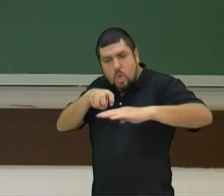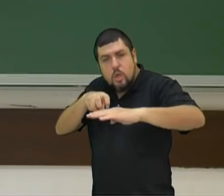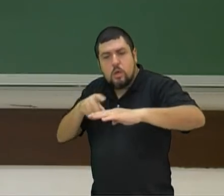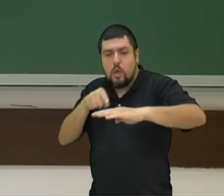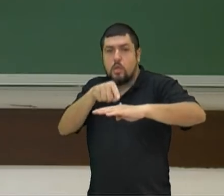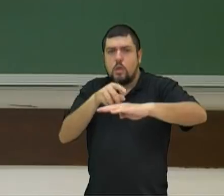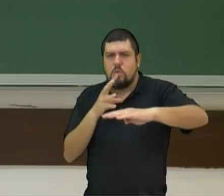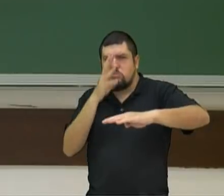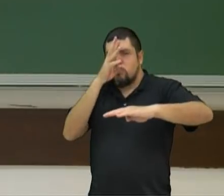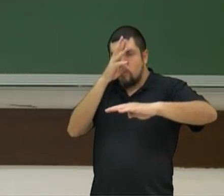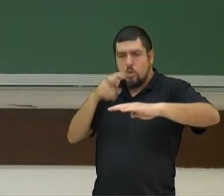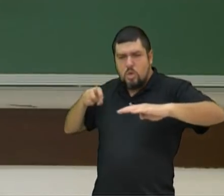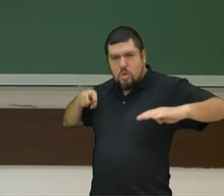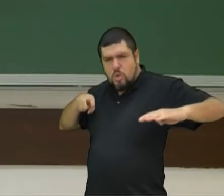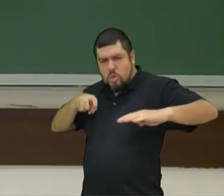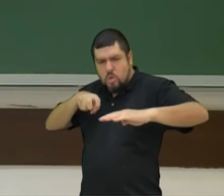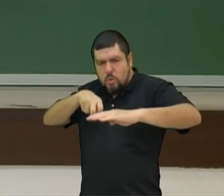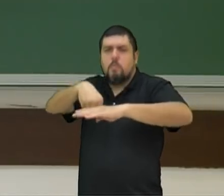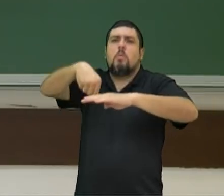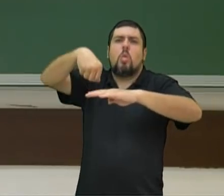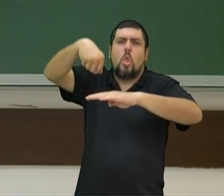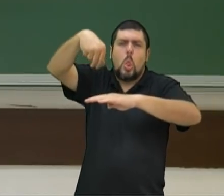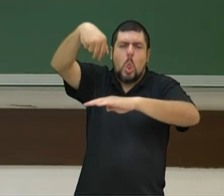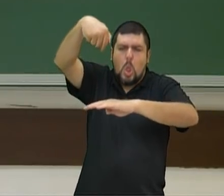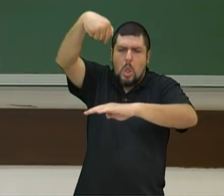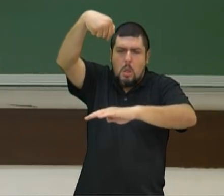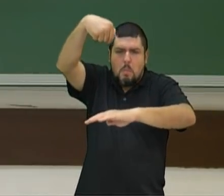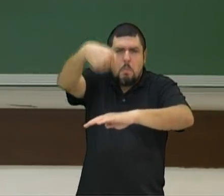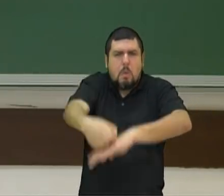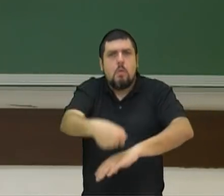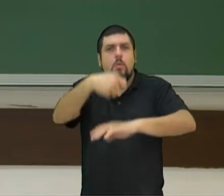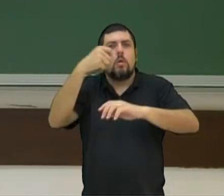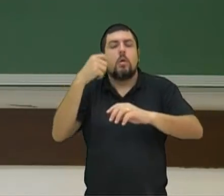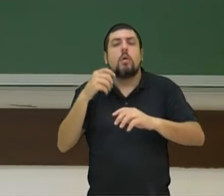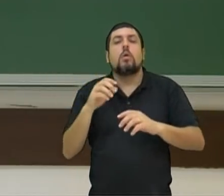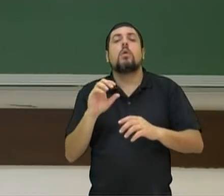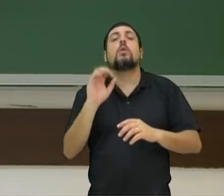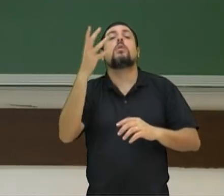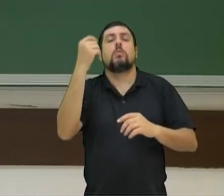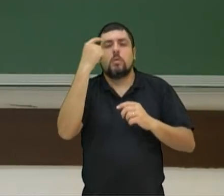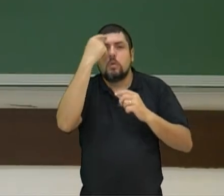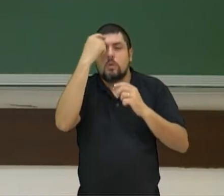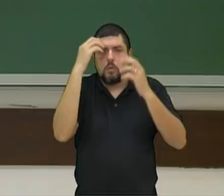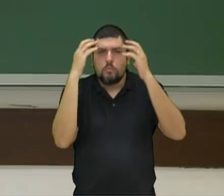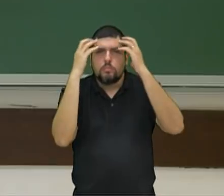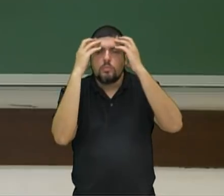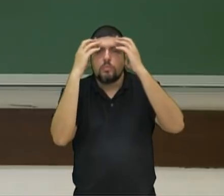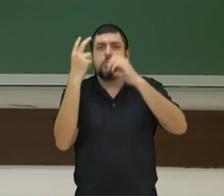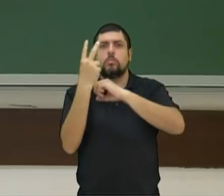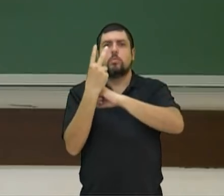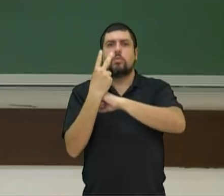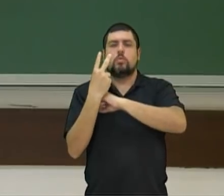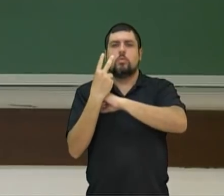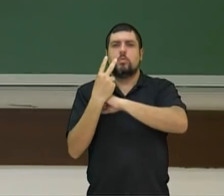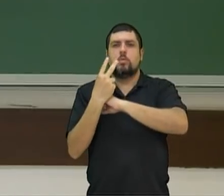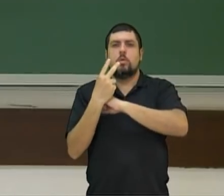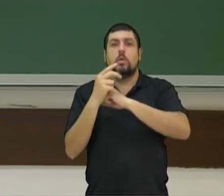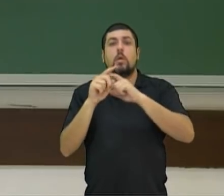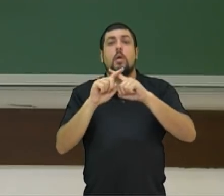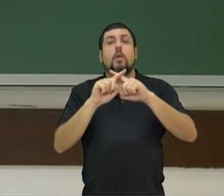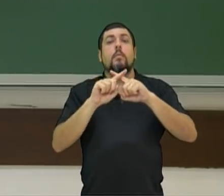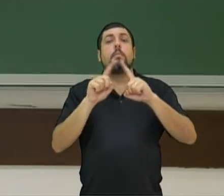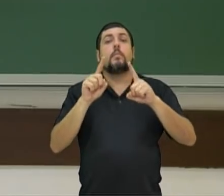A cabeça está protegida, que é uma das partes, o encéfalo, do nosso sistema nervoso central. Mas nós temos a